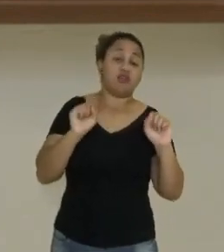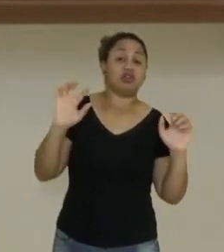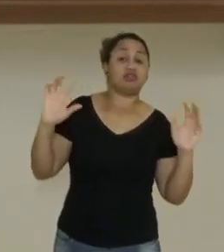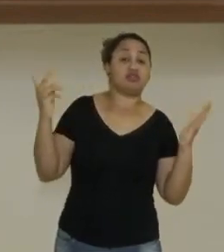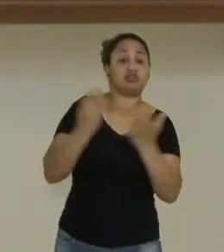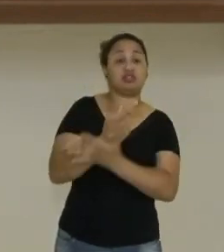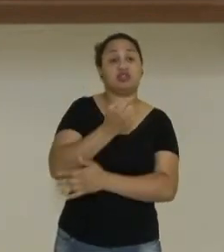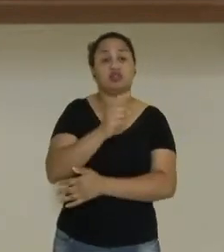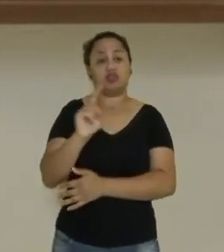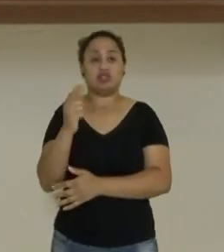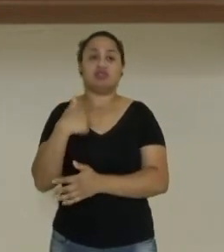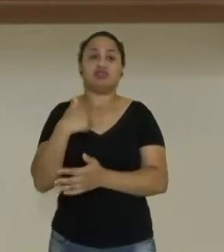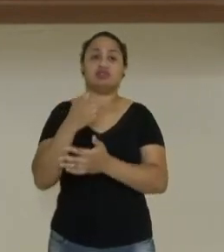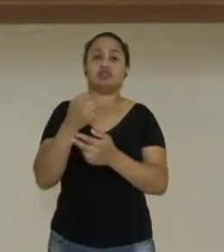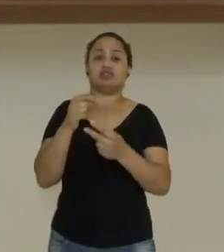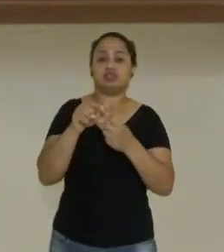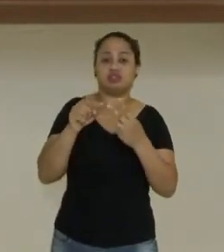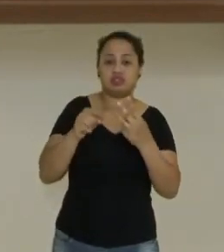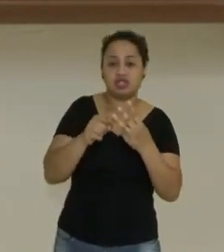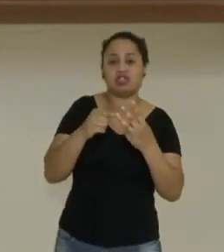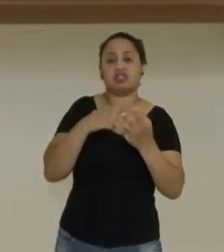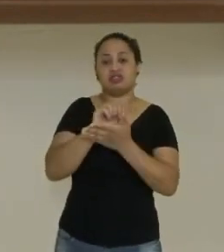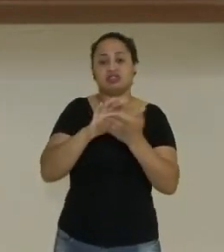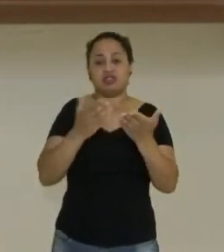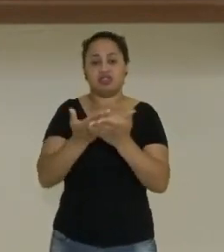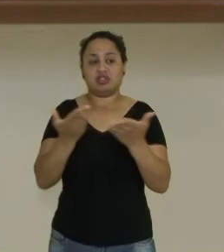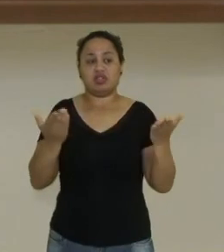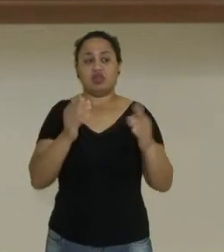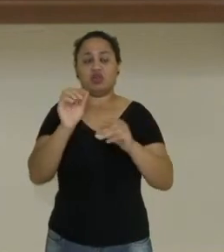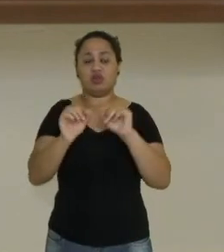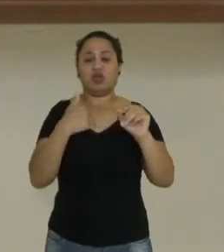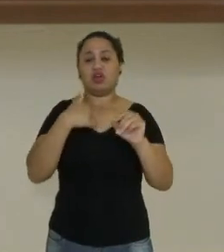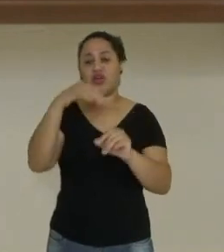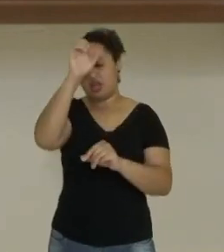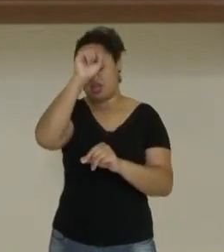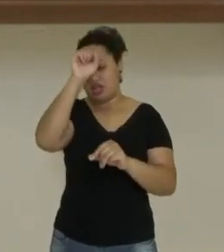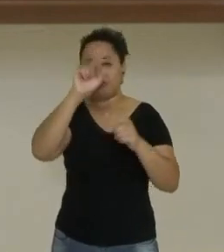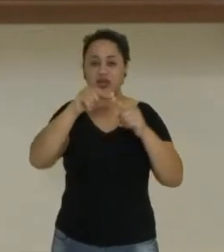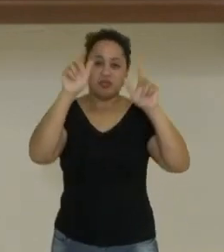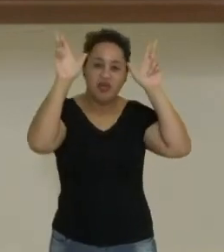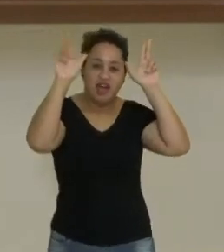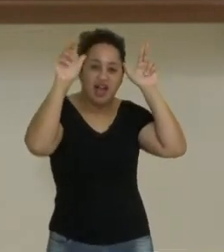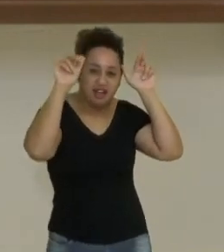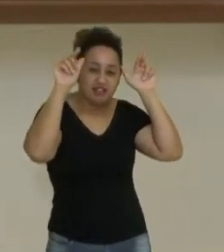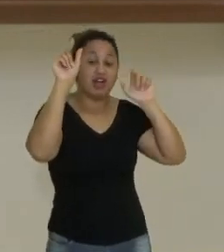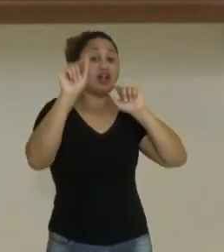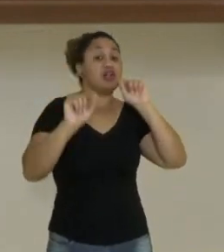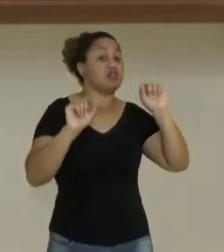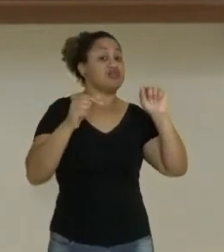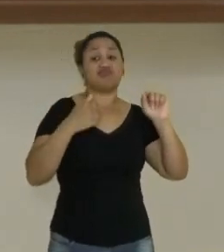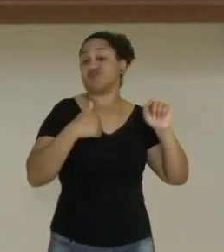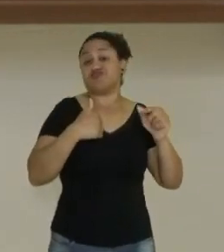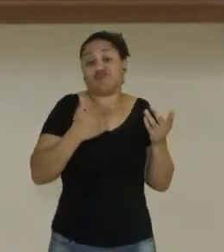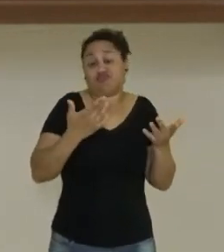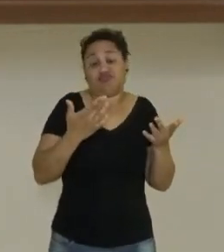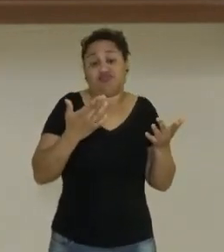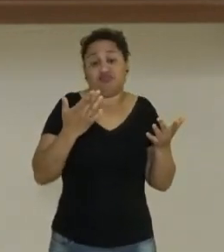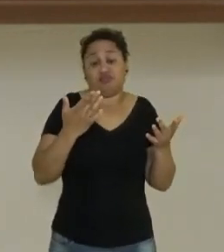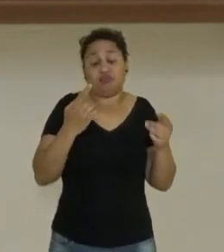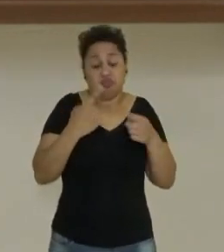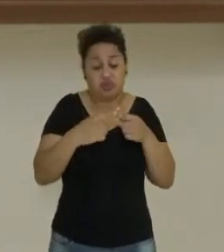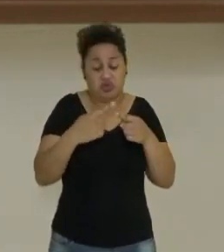nesses três exercícios da aula de hoje, nós vimos do cavalo, né? Que não era possível, né?